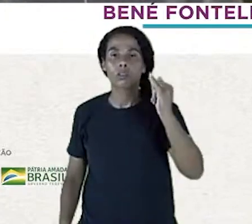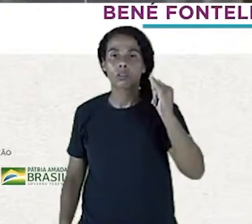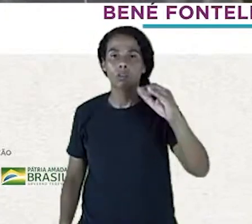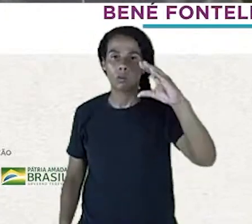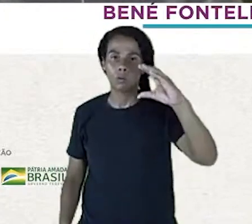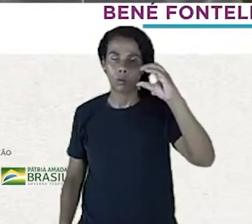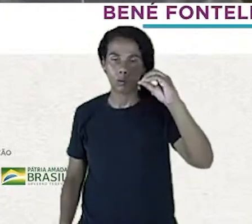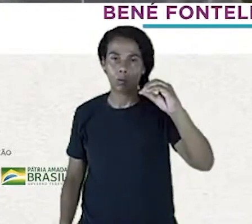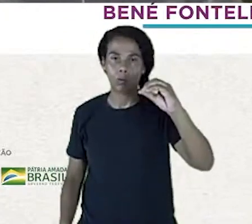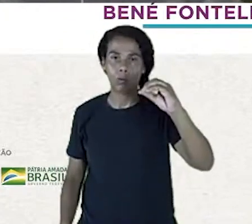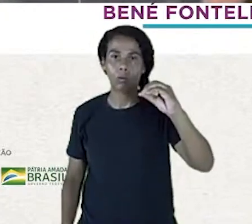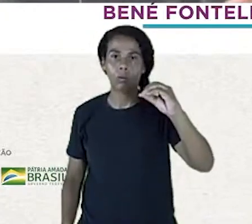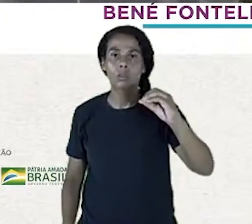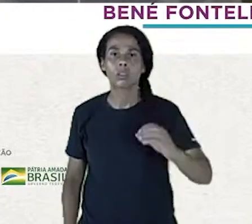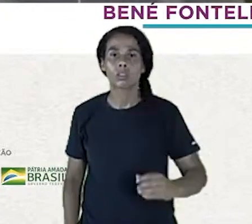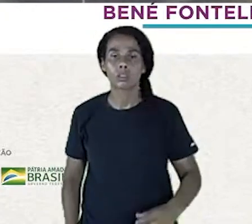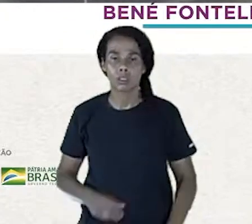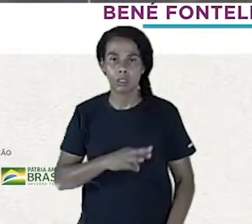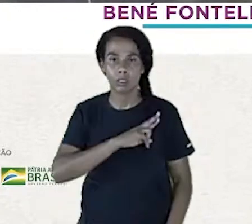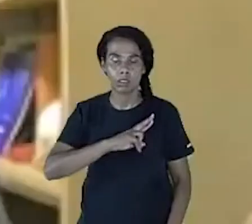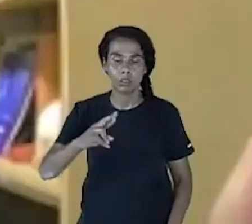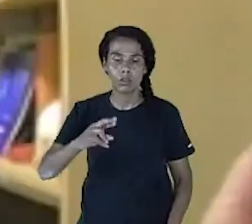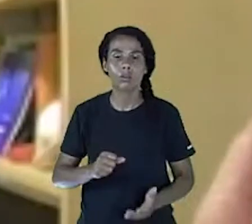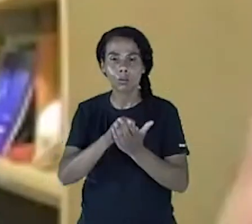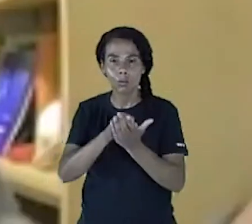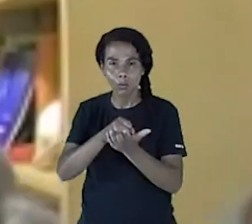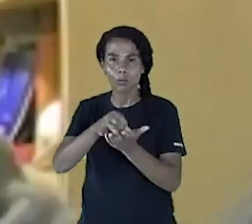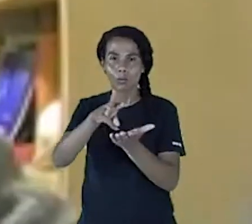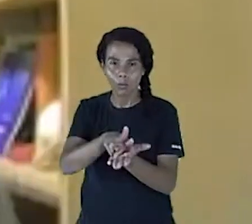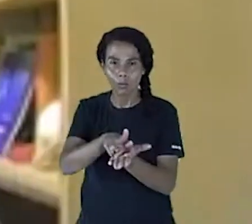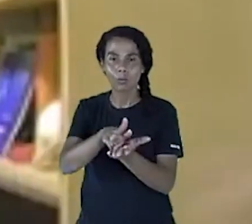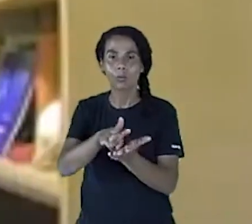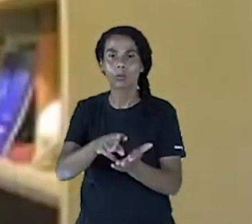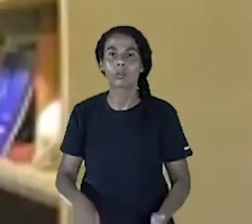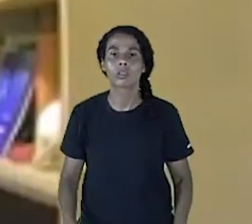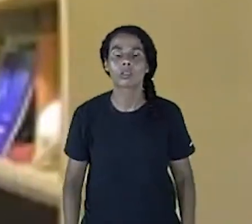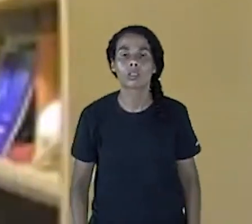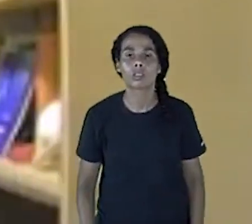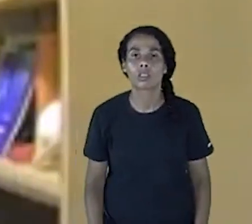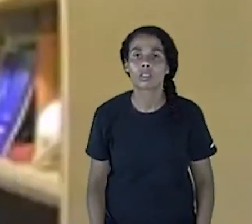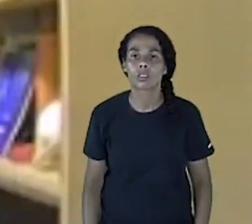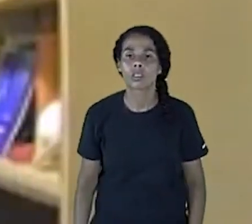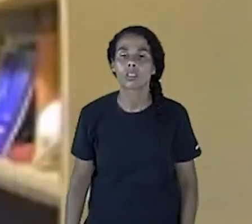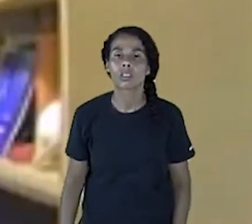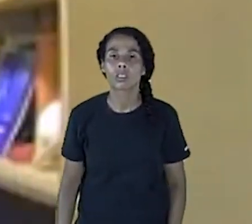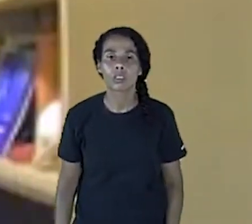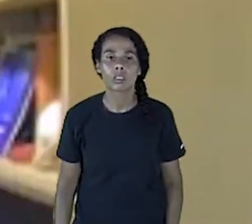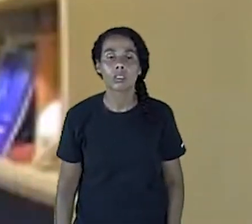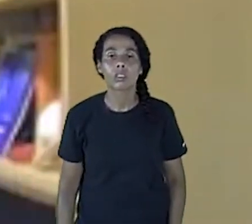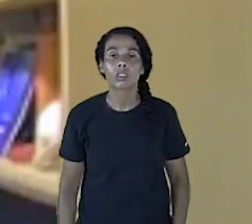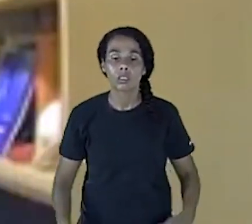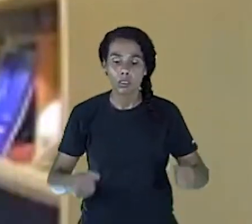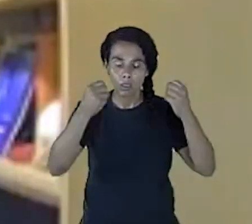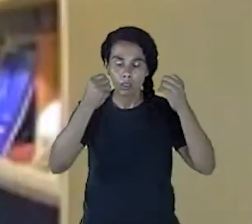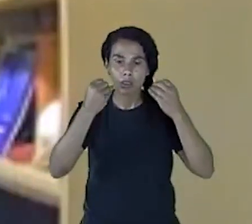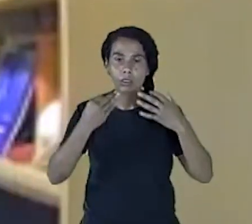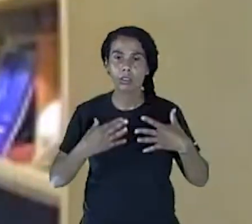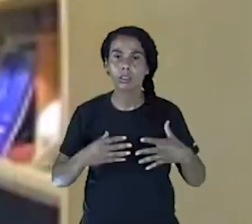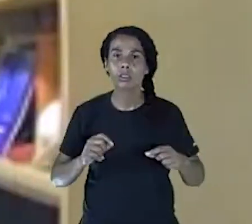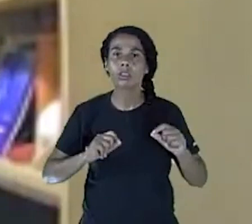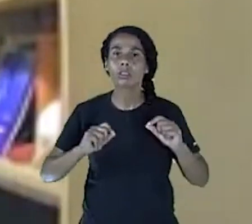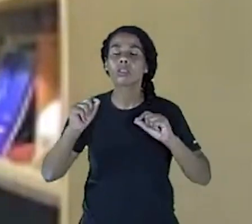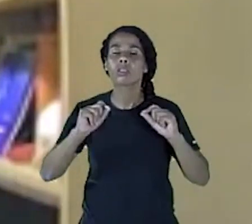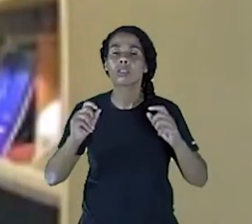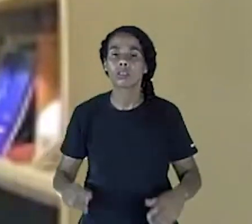diz o que está, até mesmo Bill Gates está falando, que a pandemia é fichinha para